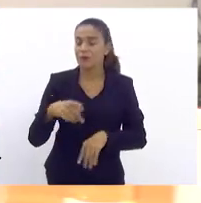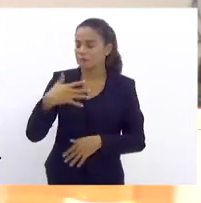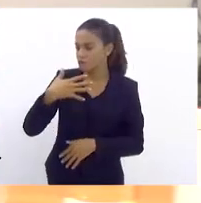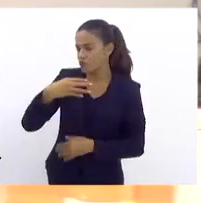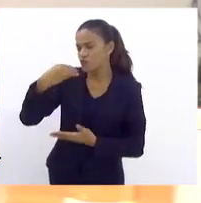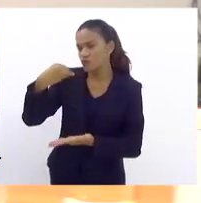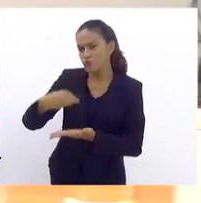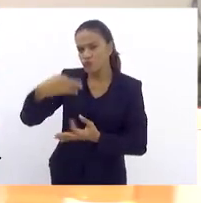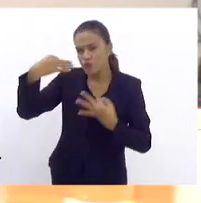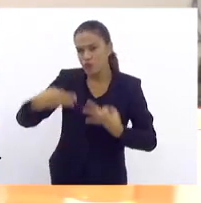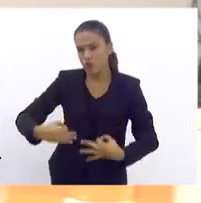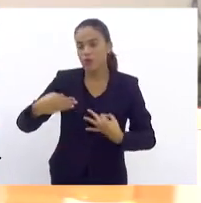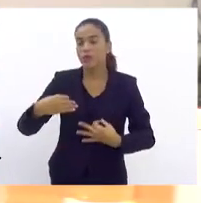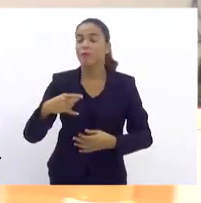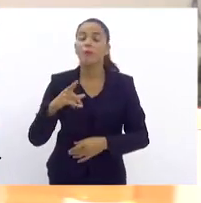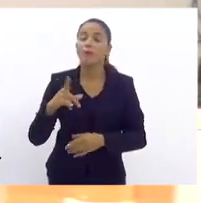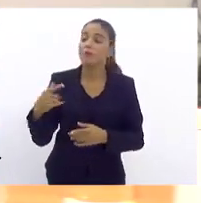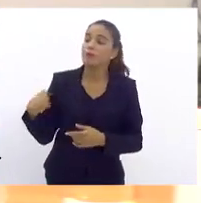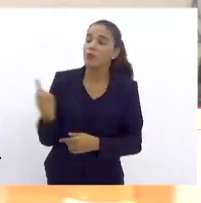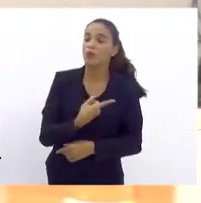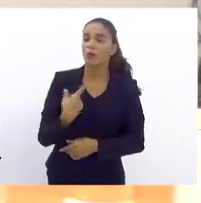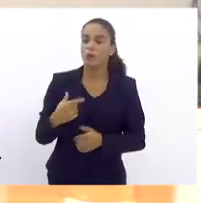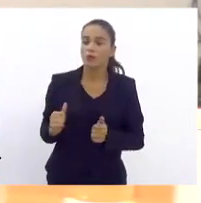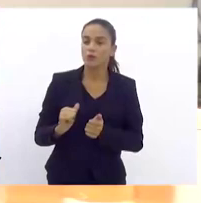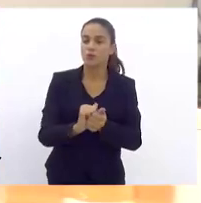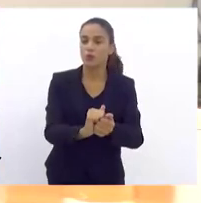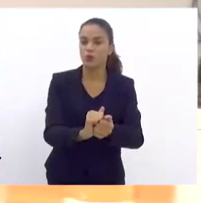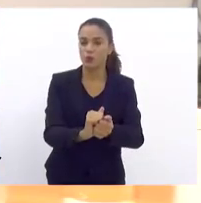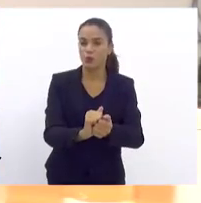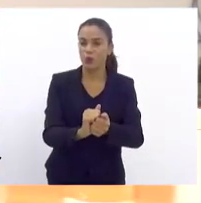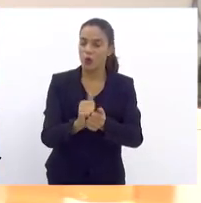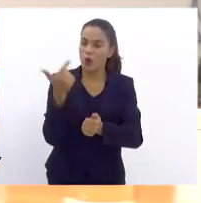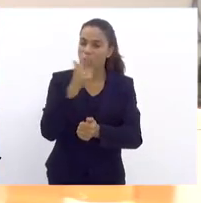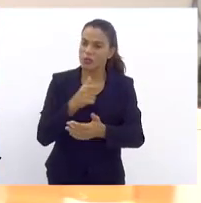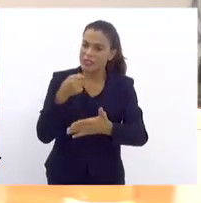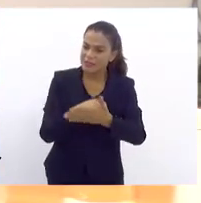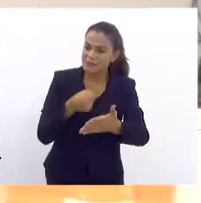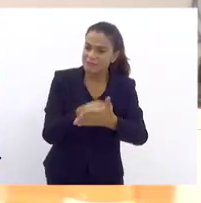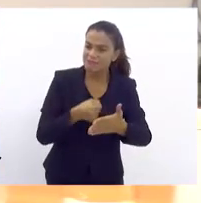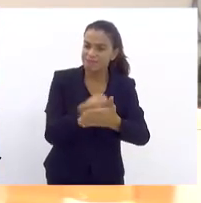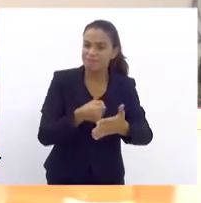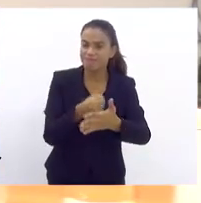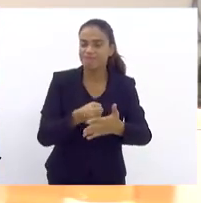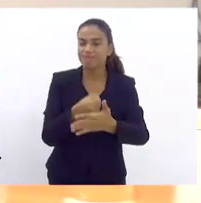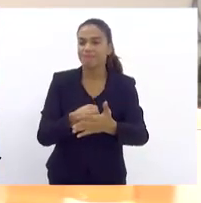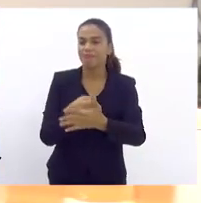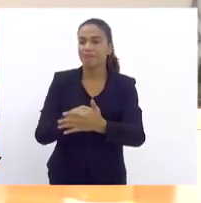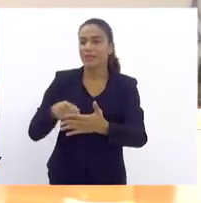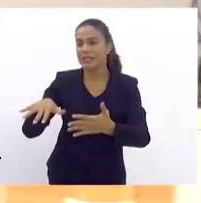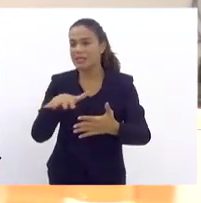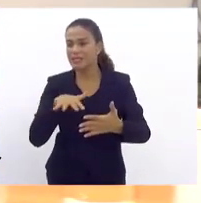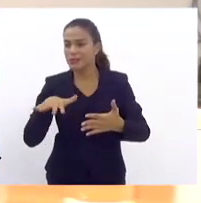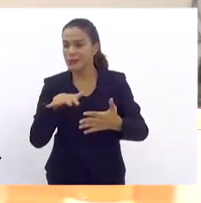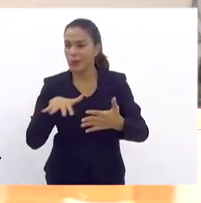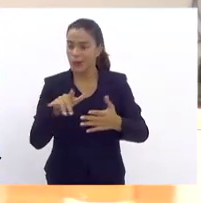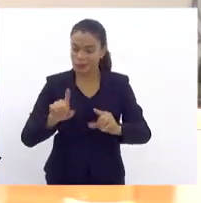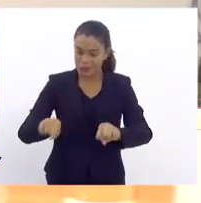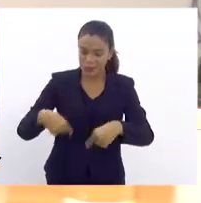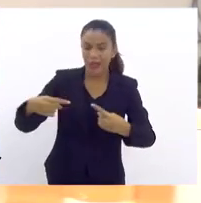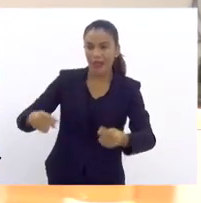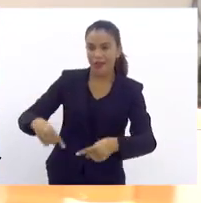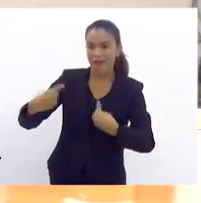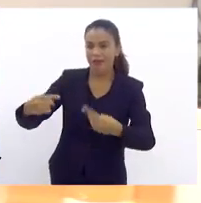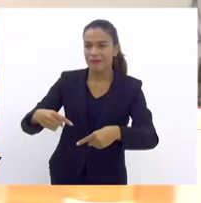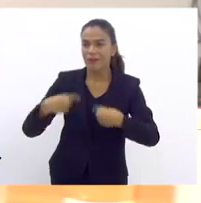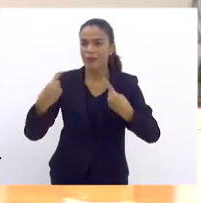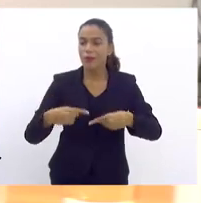para que juntos consigamos enfrentar não é essas questões esses desafios